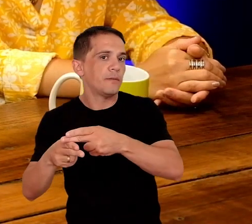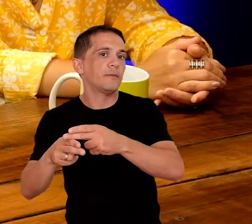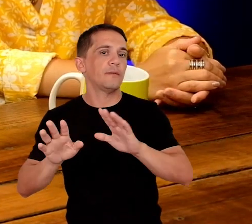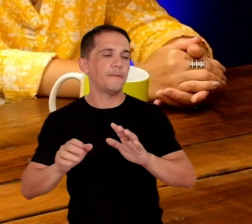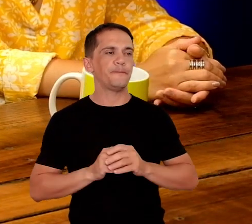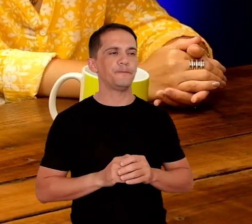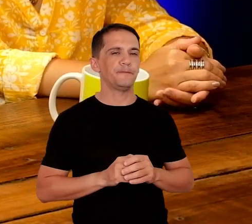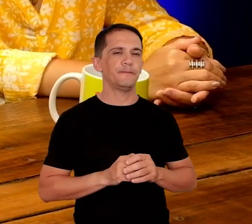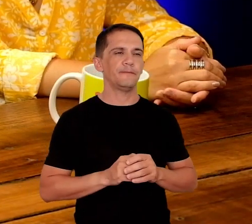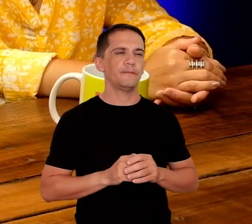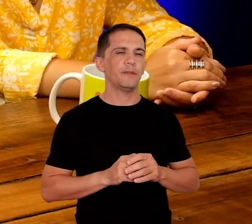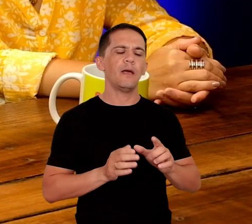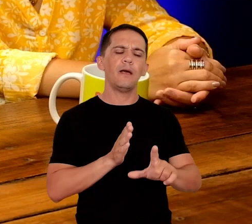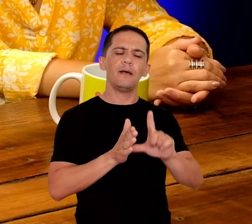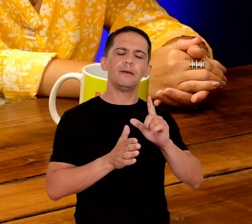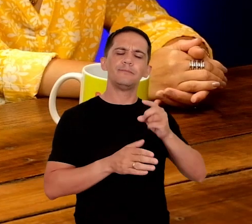do...